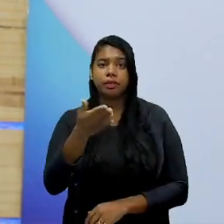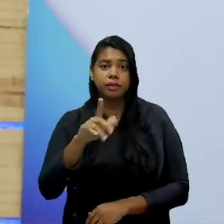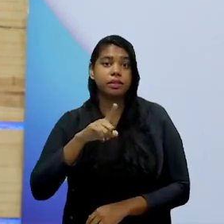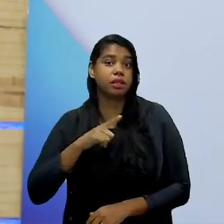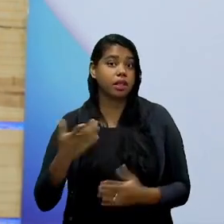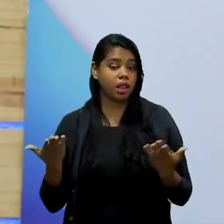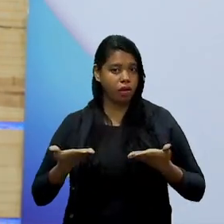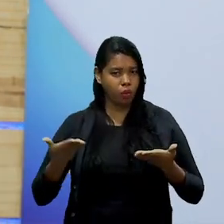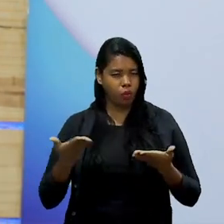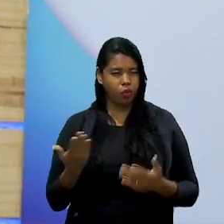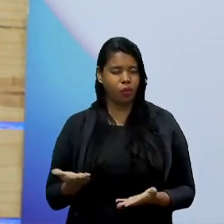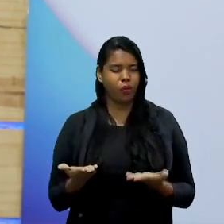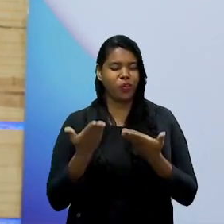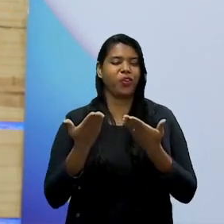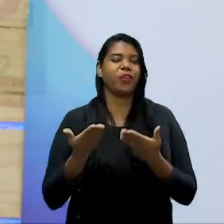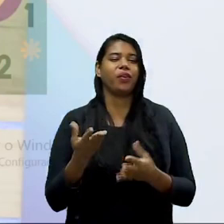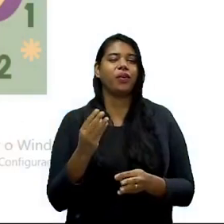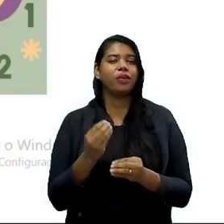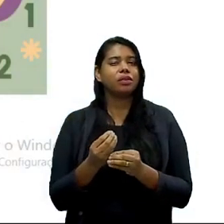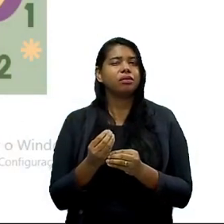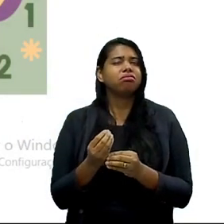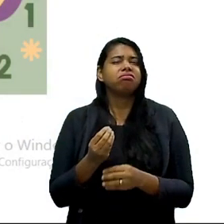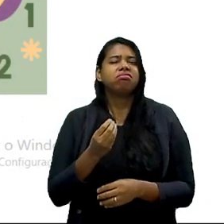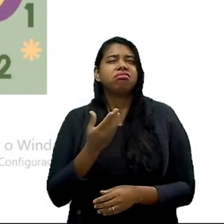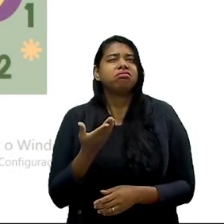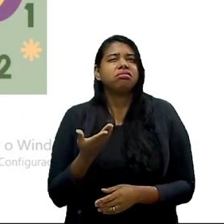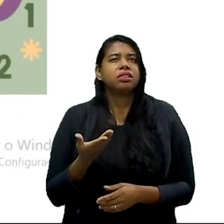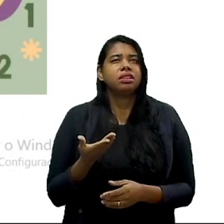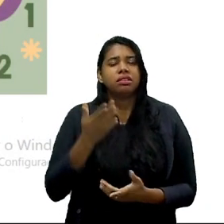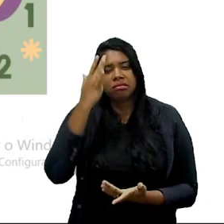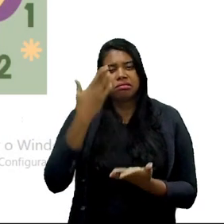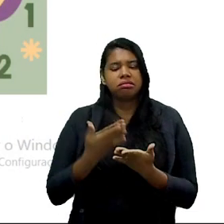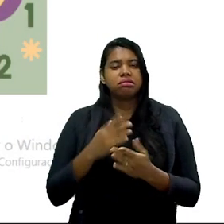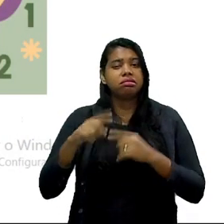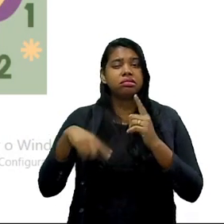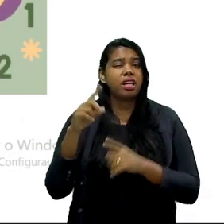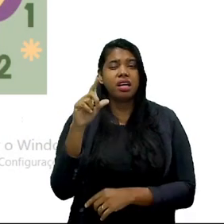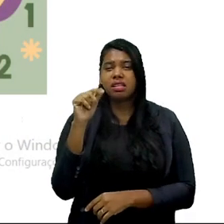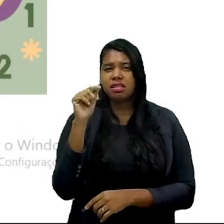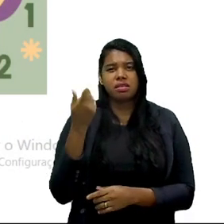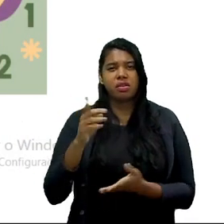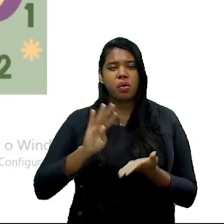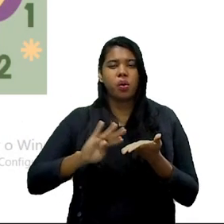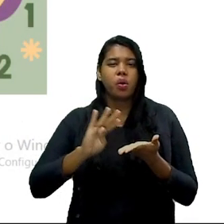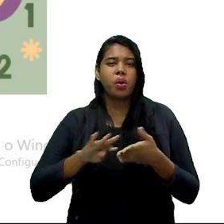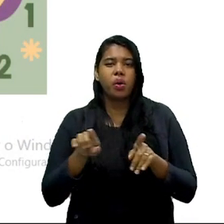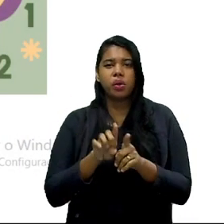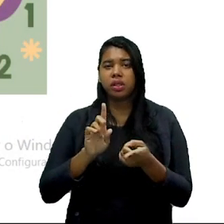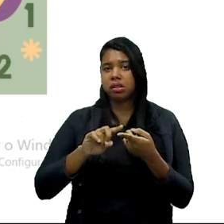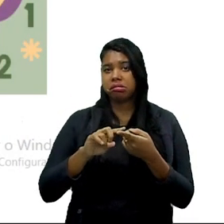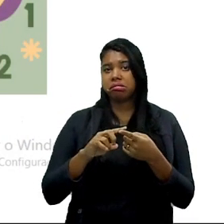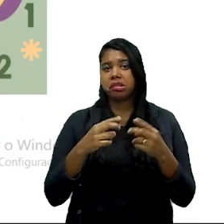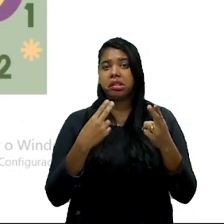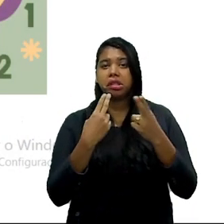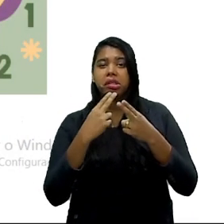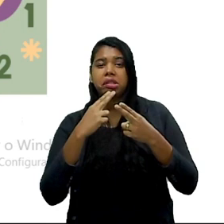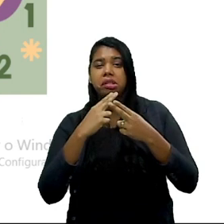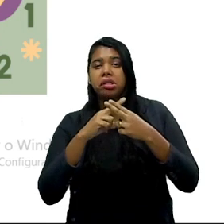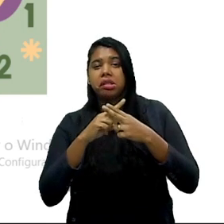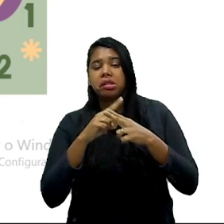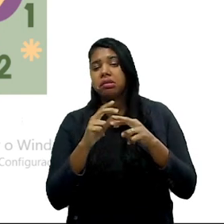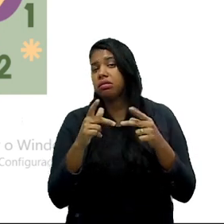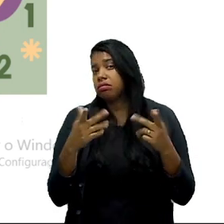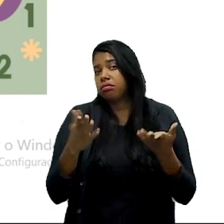tendo, né, de achar que capital de giro é só dinheiro em caixa, ou apenas dinheiro na mão, dinheiro disponível para tomar